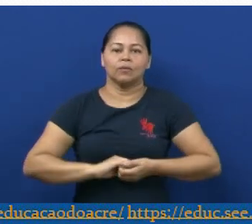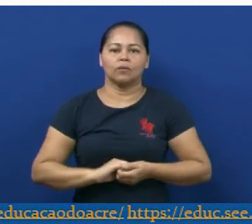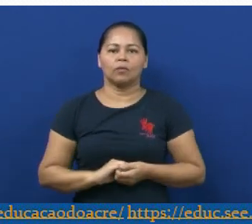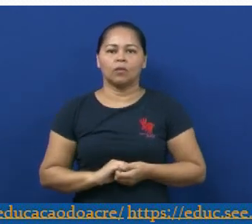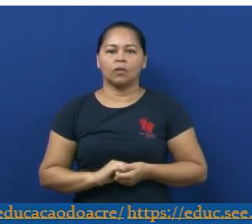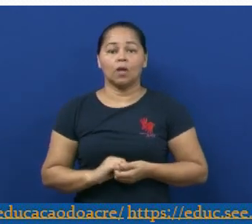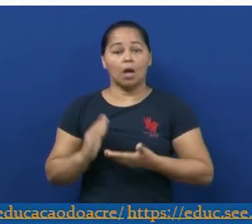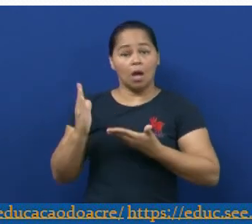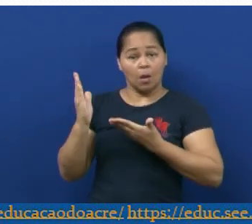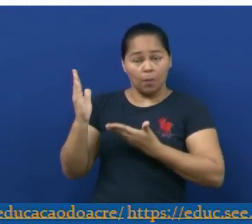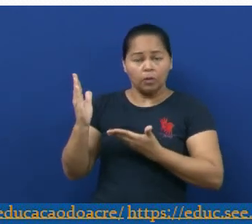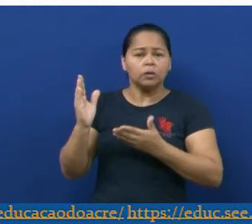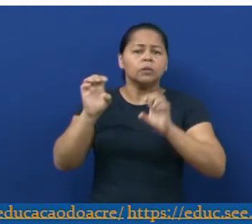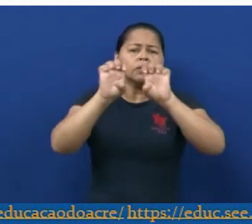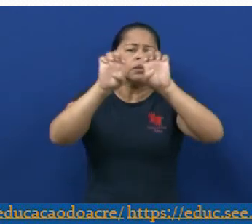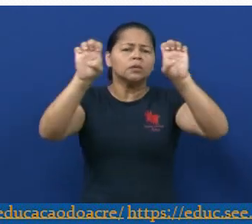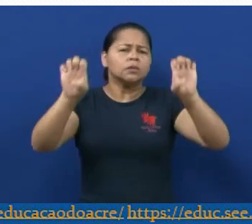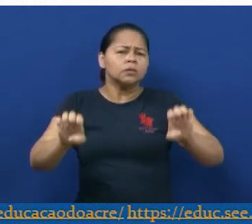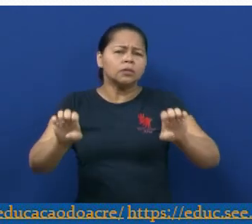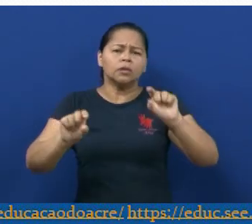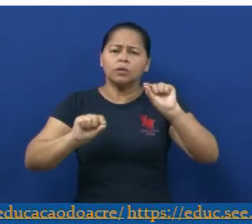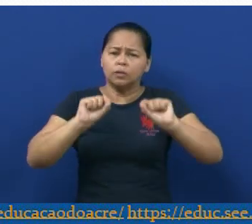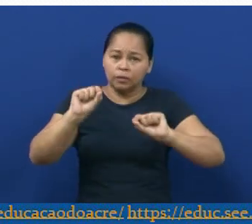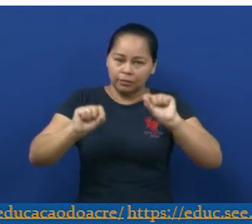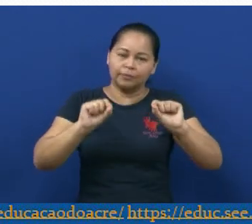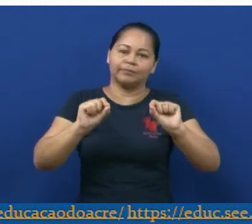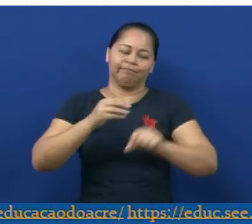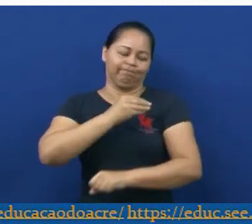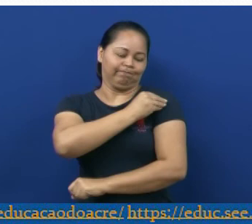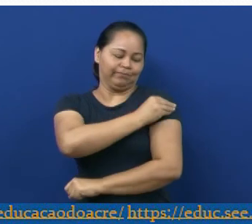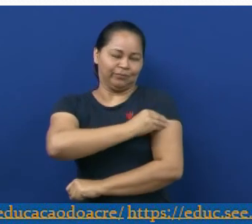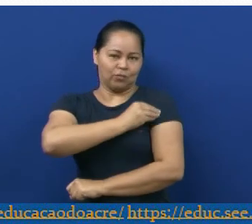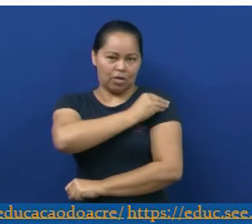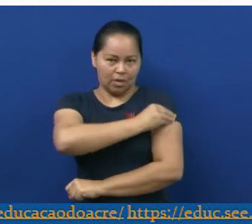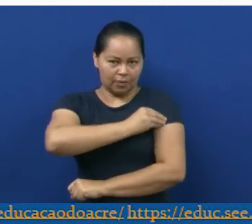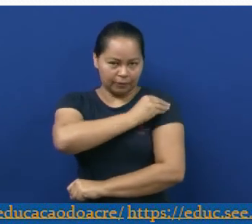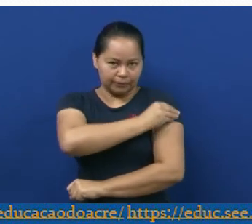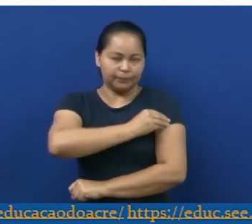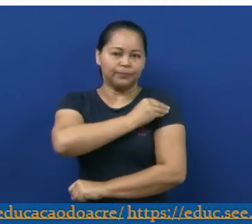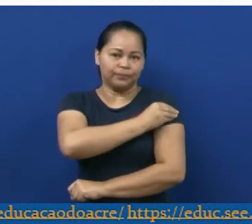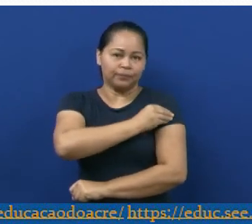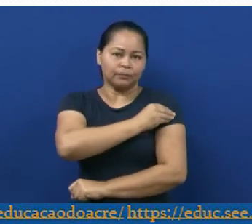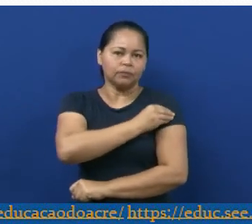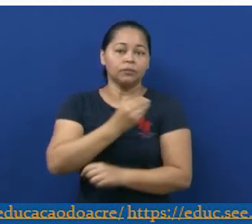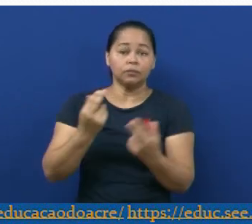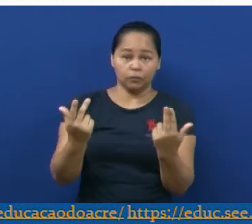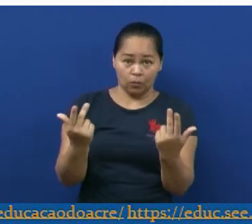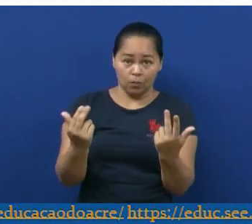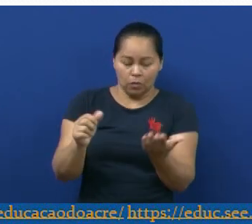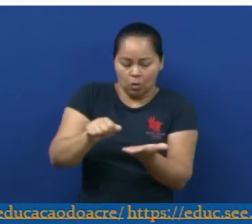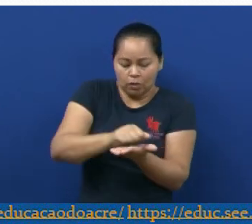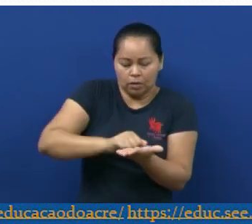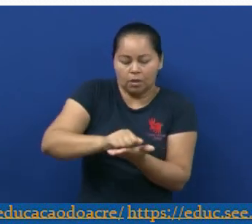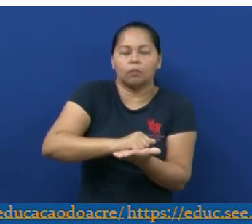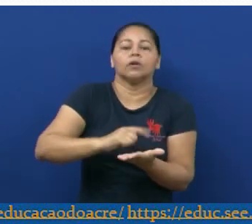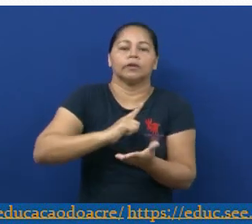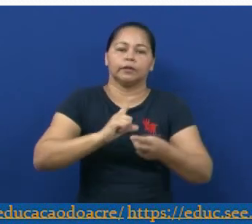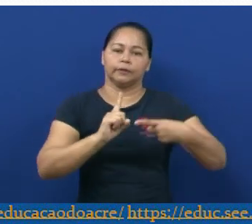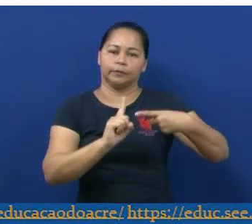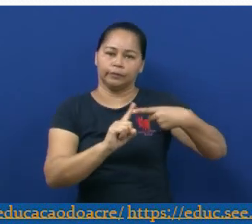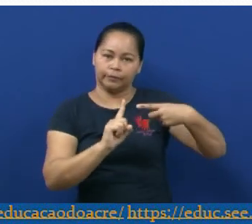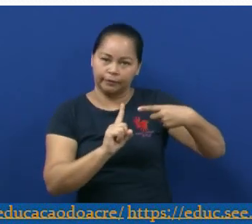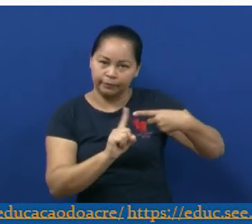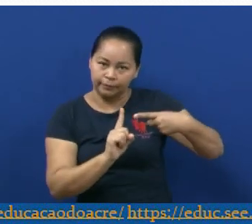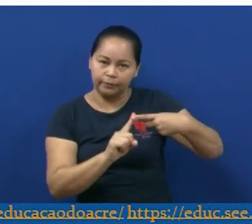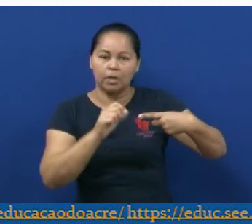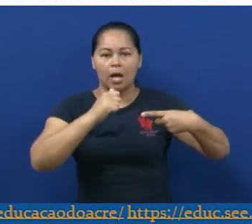Essa próxima estrutura, então, é a molécula do álcool, né? Assim como o sabão, ela apresenta duas extremidades.